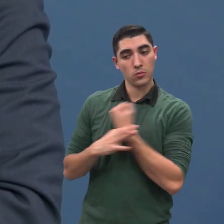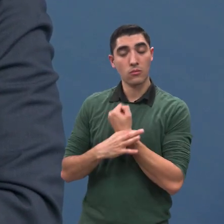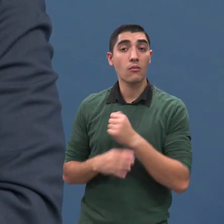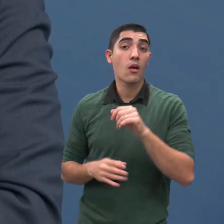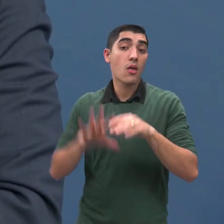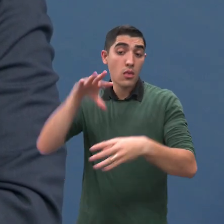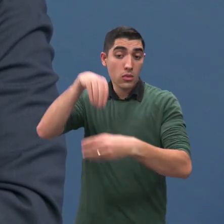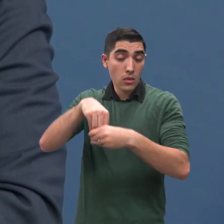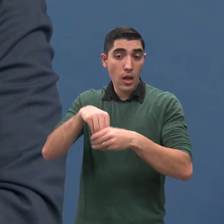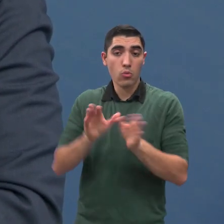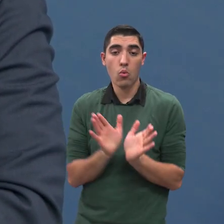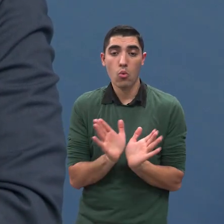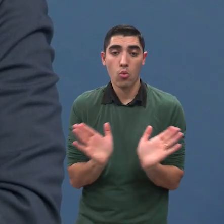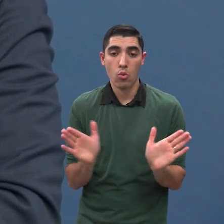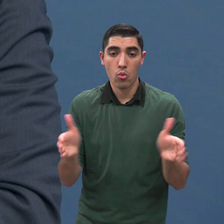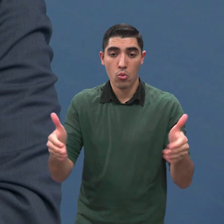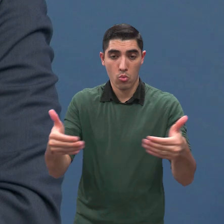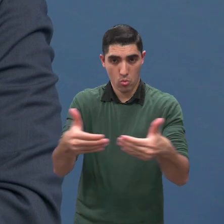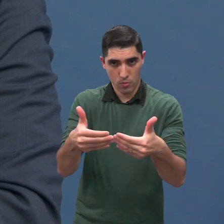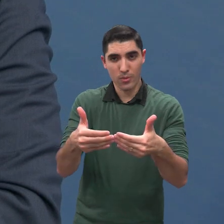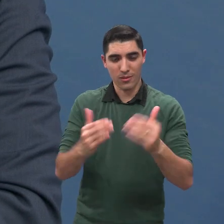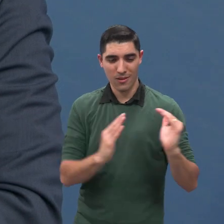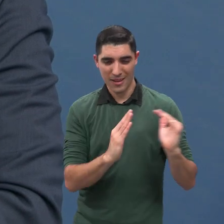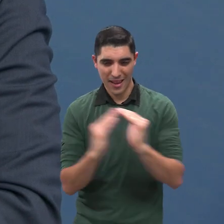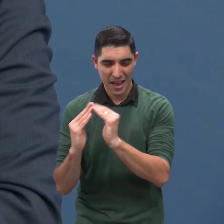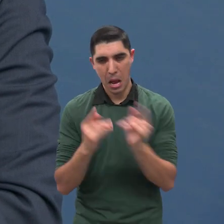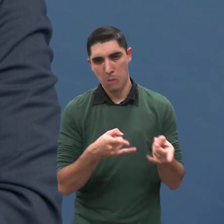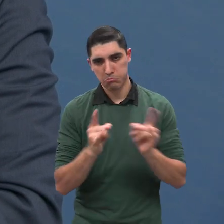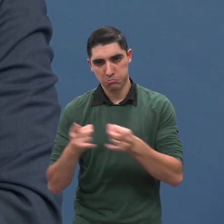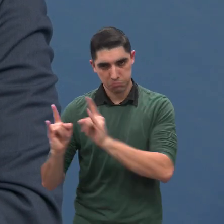do condomínio também é uma questão de segurança para quem